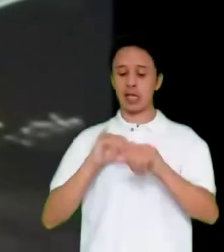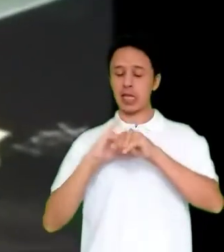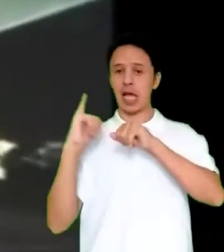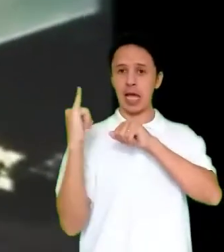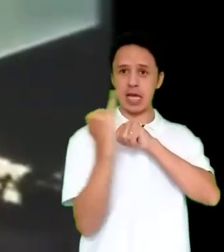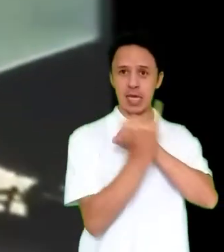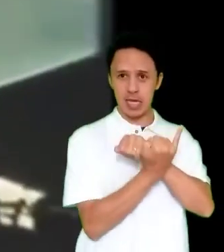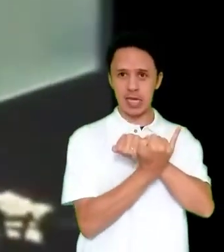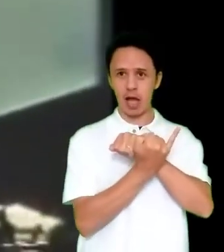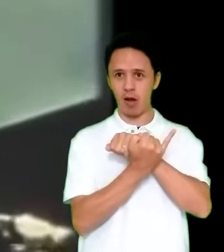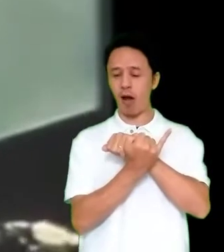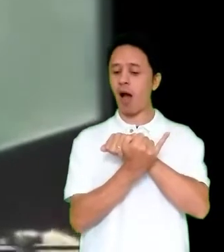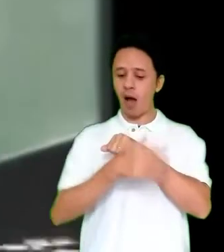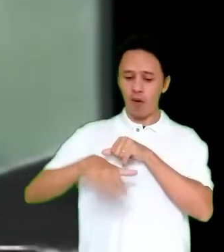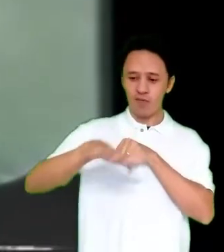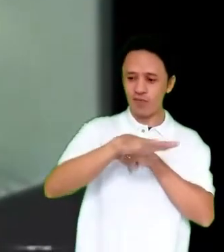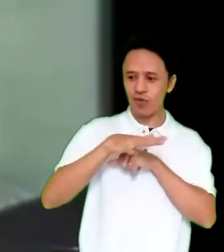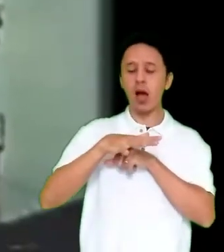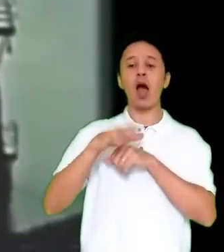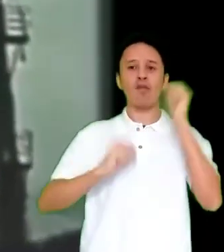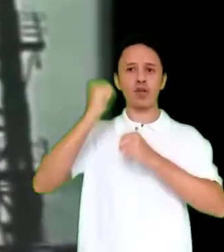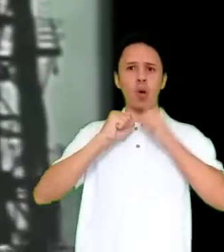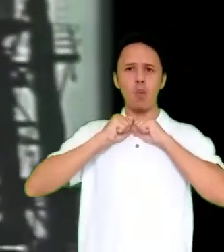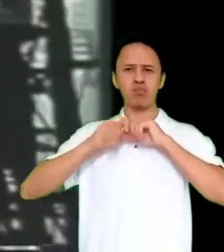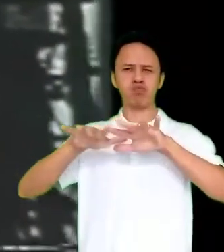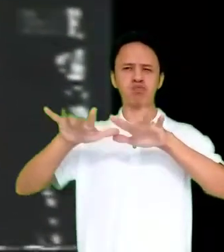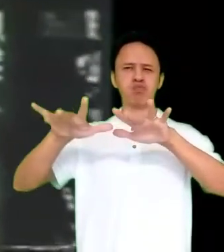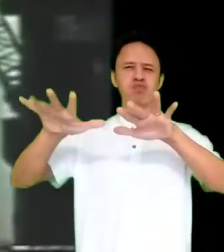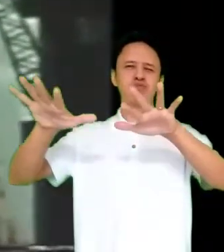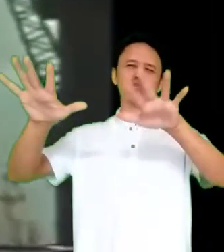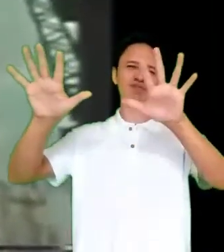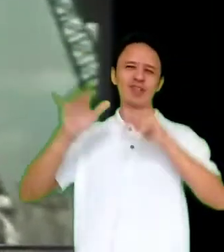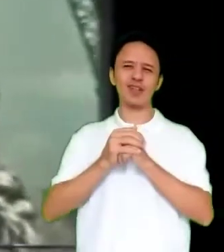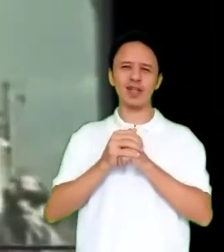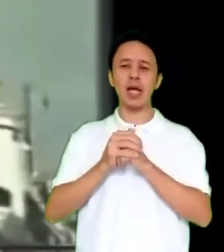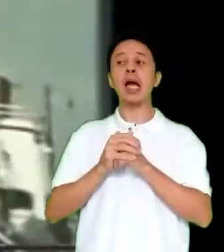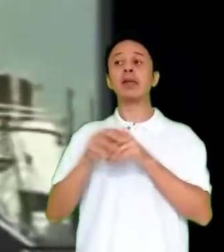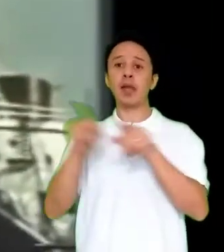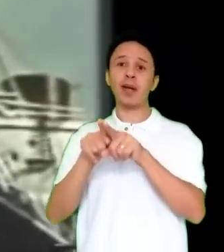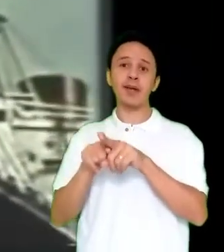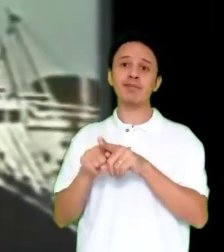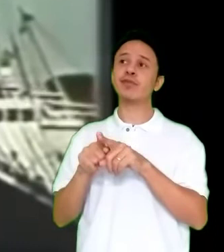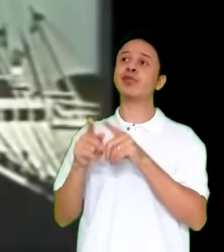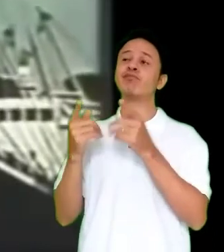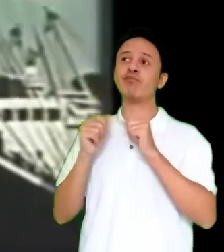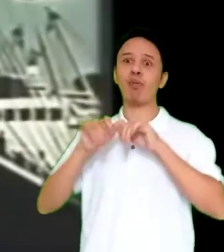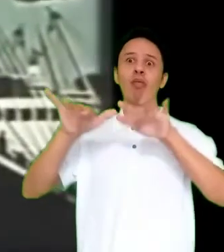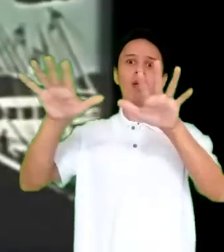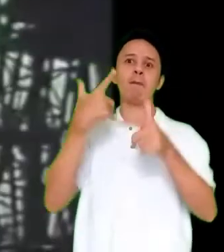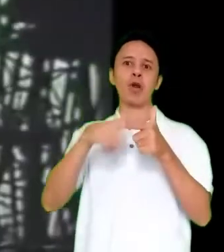Dessa ilha separada da Europa pelo oceano, a Revolução Industrial se espalhou, levando para o mundo os grandes